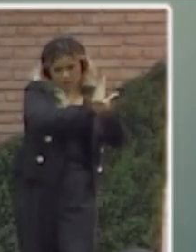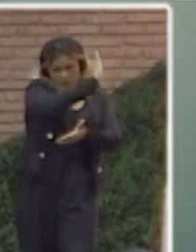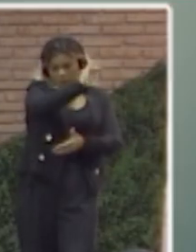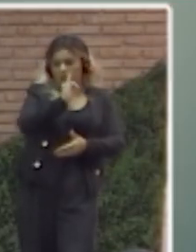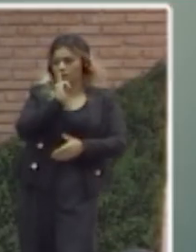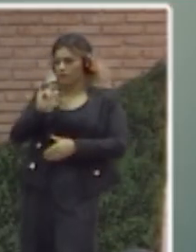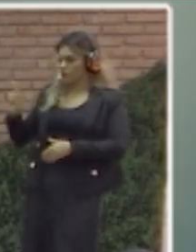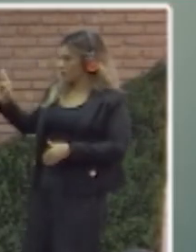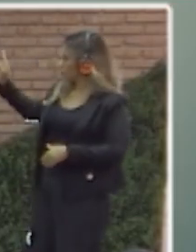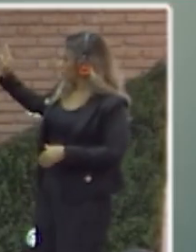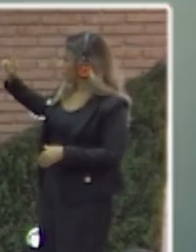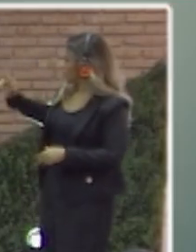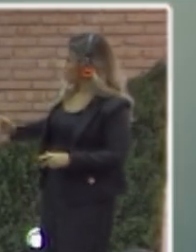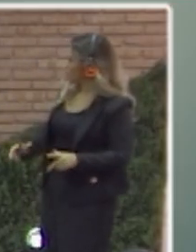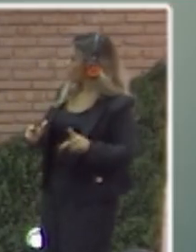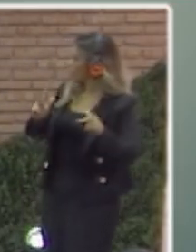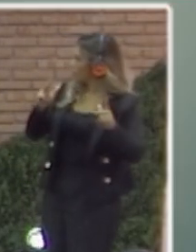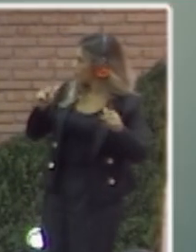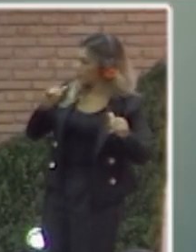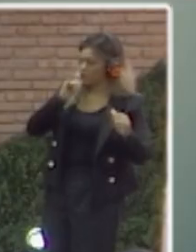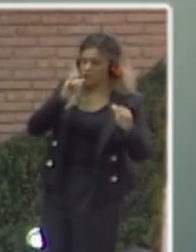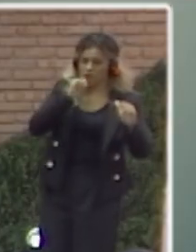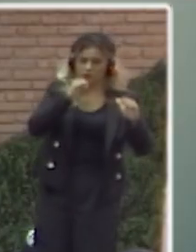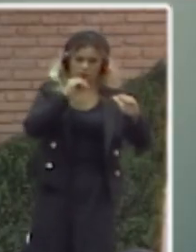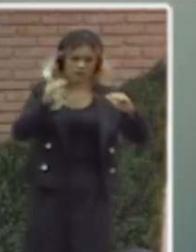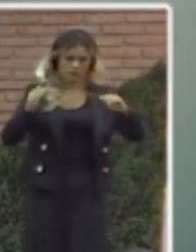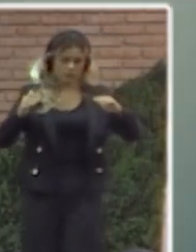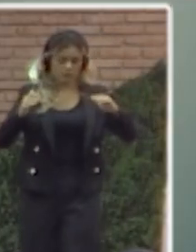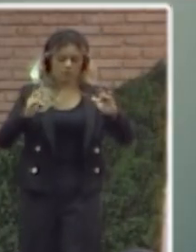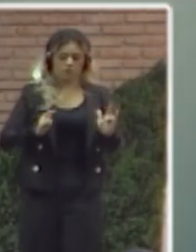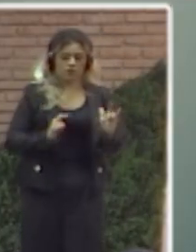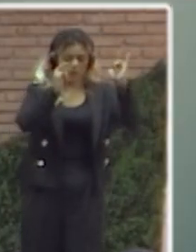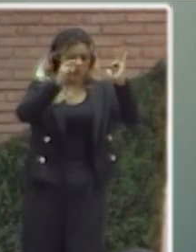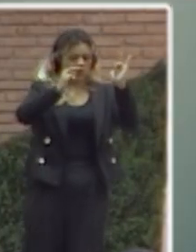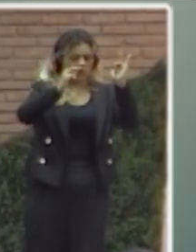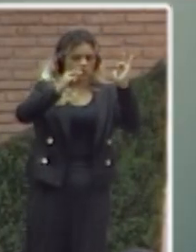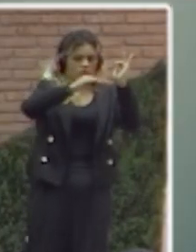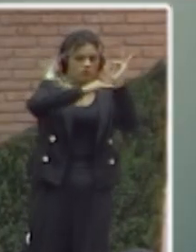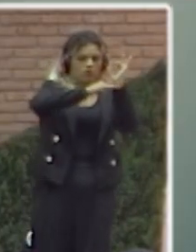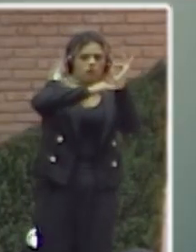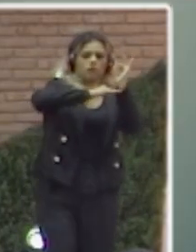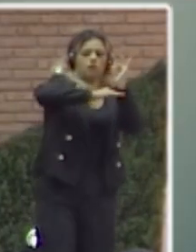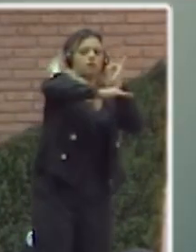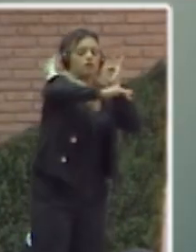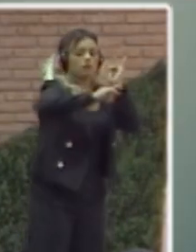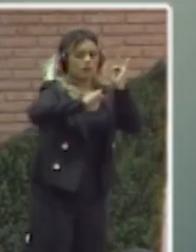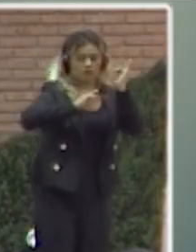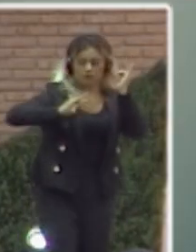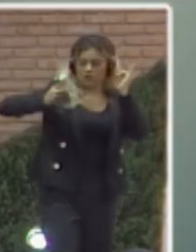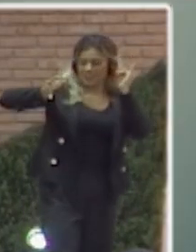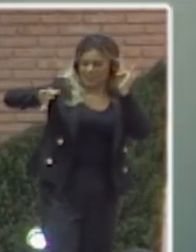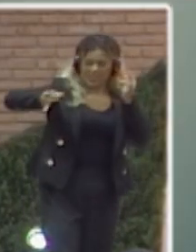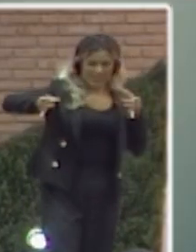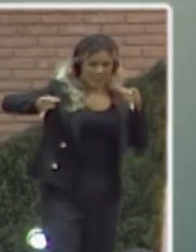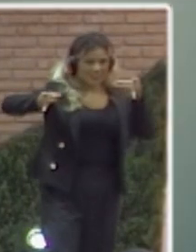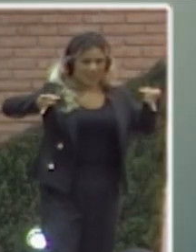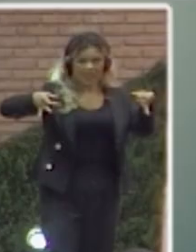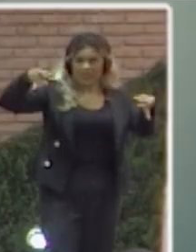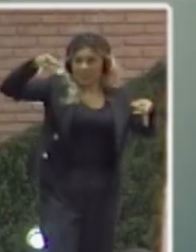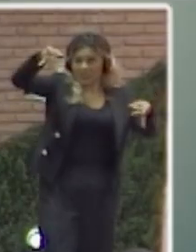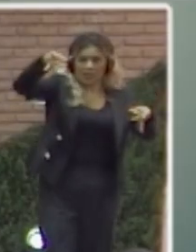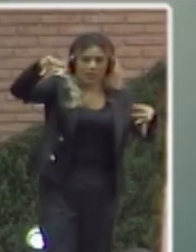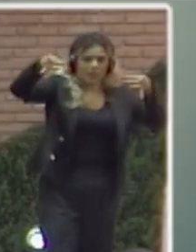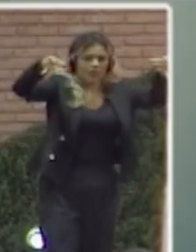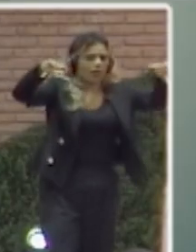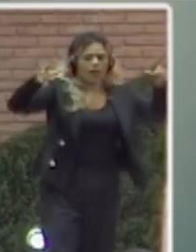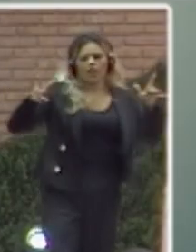As varandas, elas entram como parte da estrutura. E isso eles são clipados, eles são grudados. A estrutura ela se